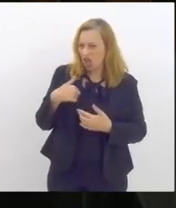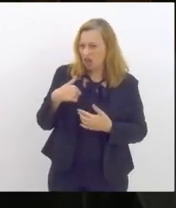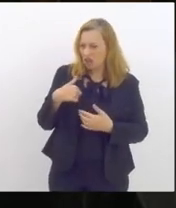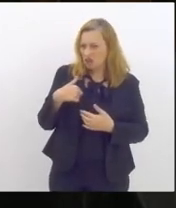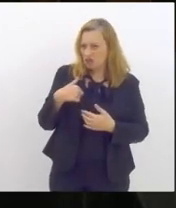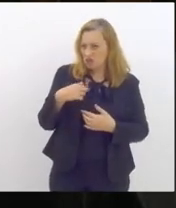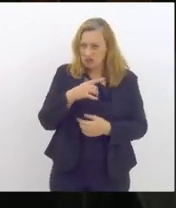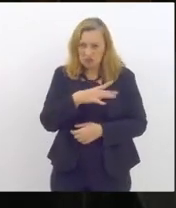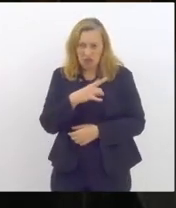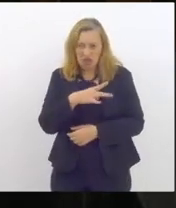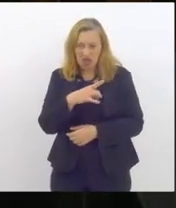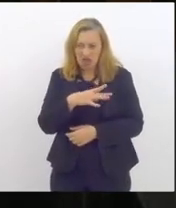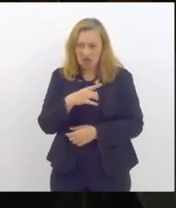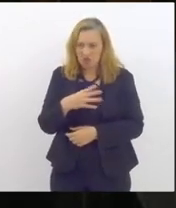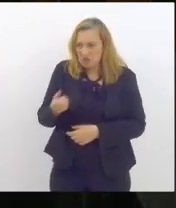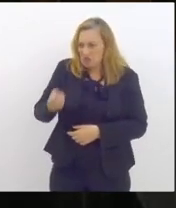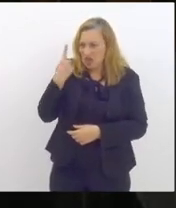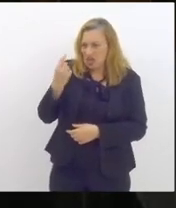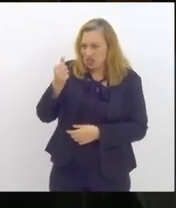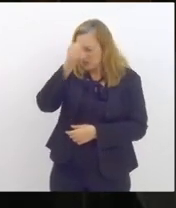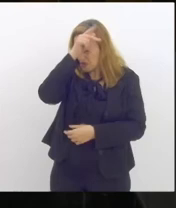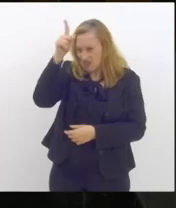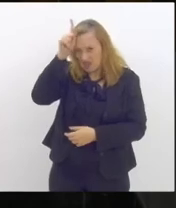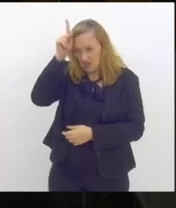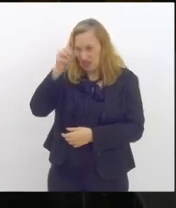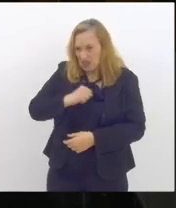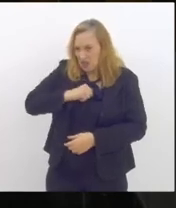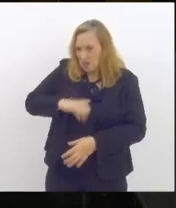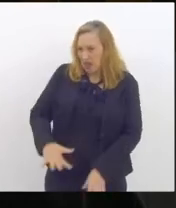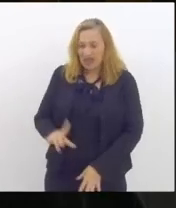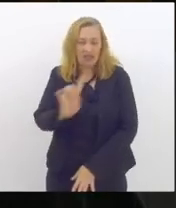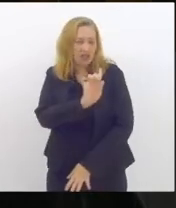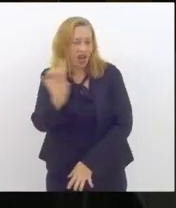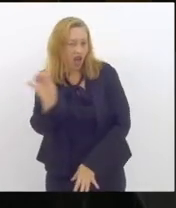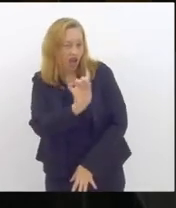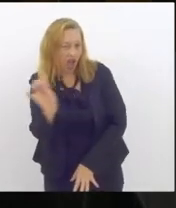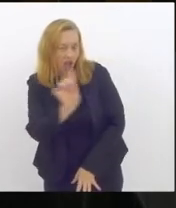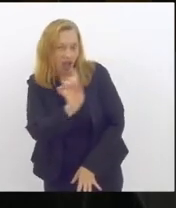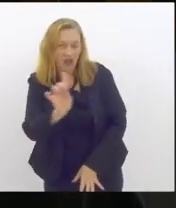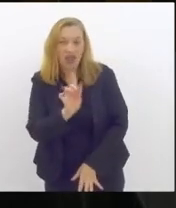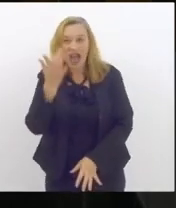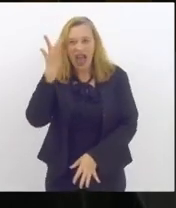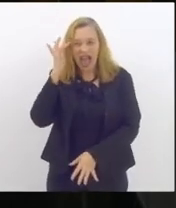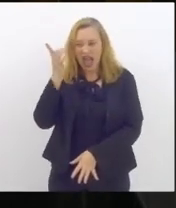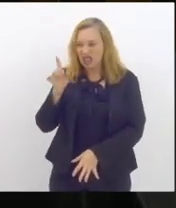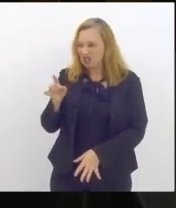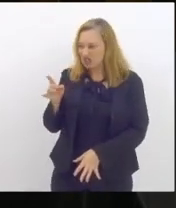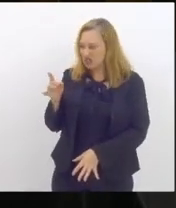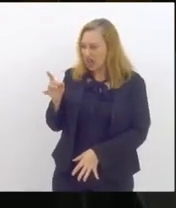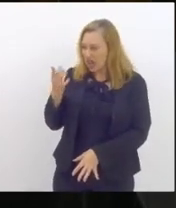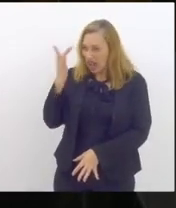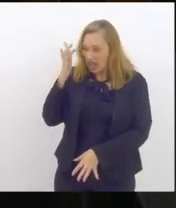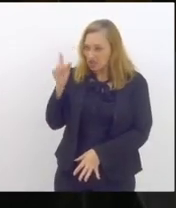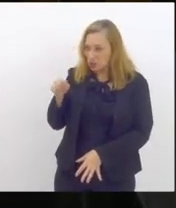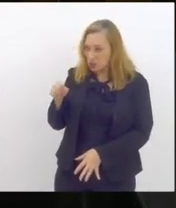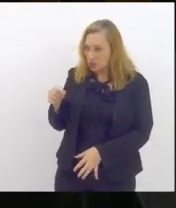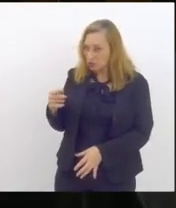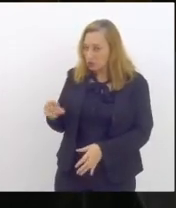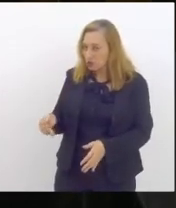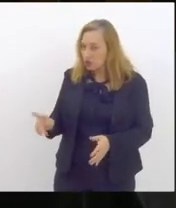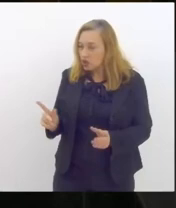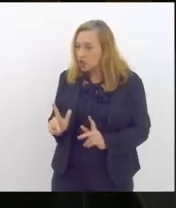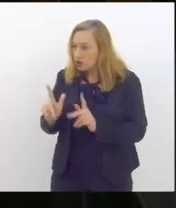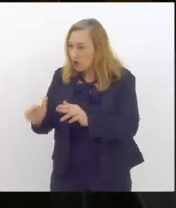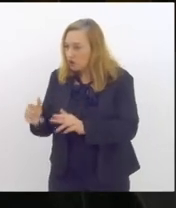baixar a cabeça para ex-prefeito de merda não vou abaixar a cabeça não vou baixar a cabeça ele acha que tá lidando com uma Laia dele com alaia